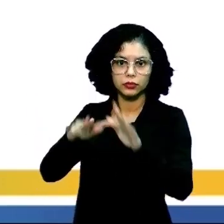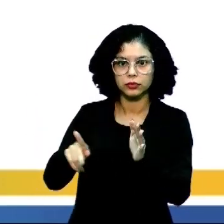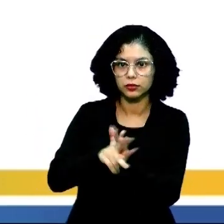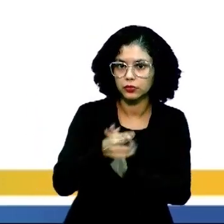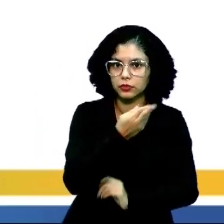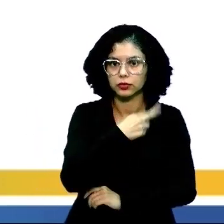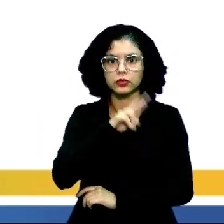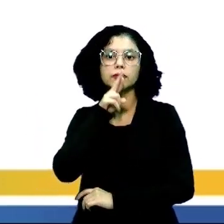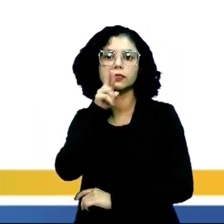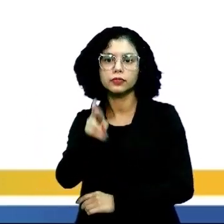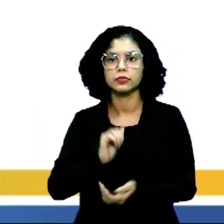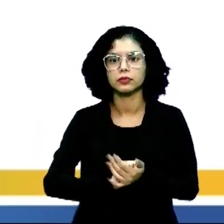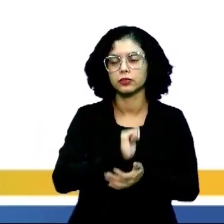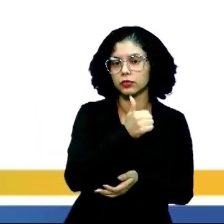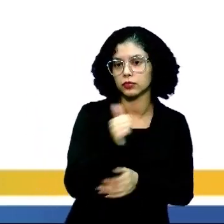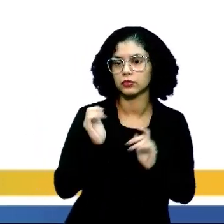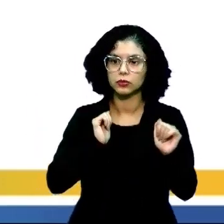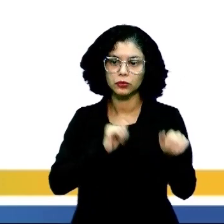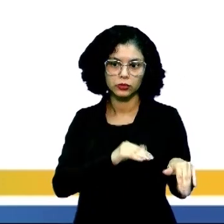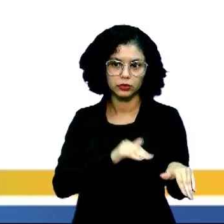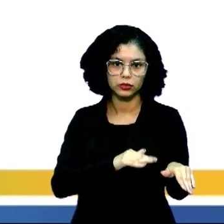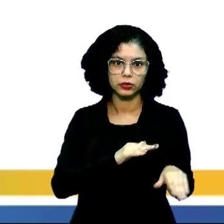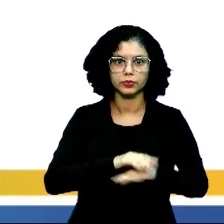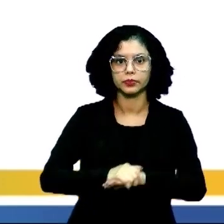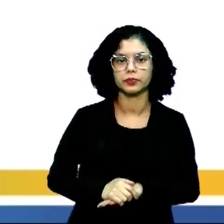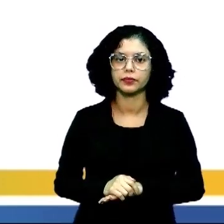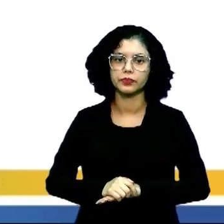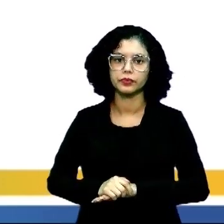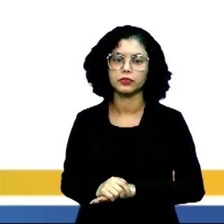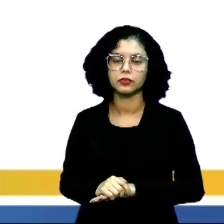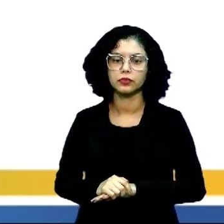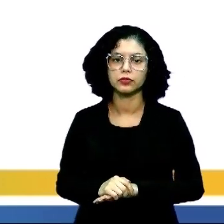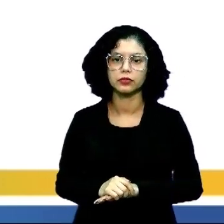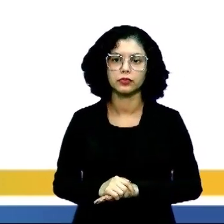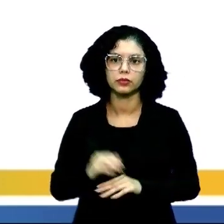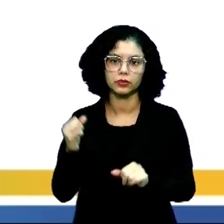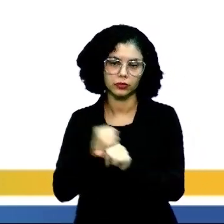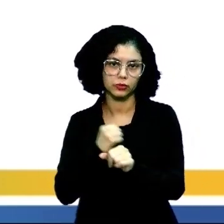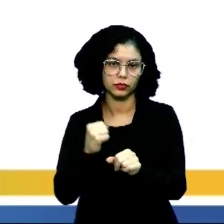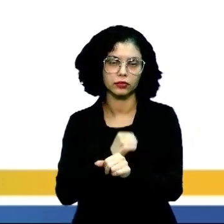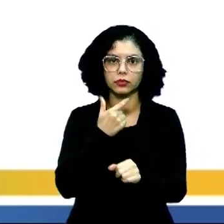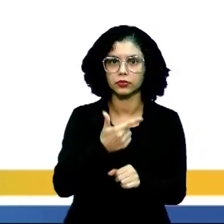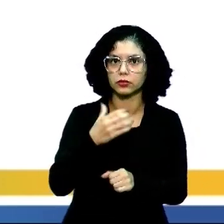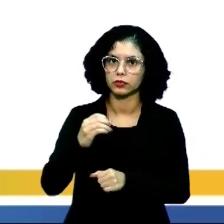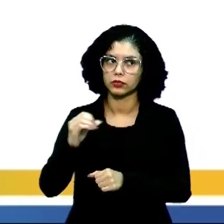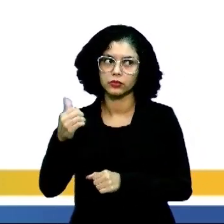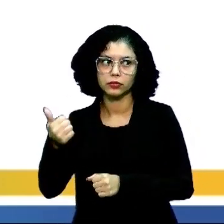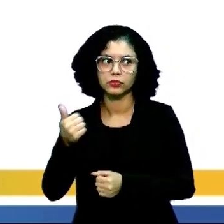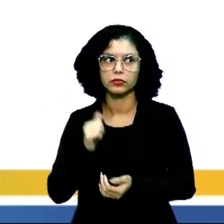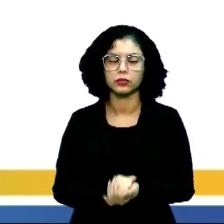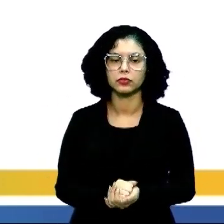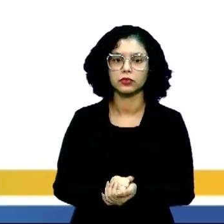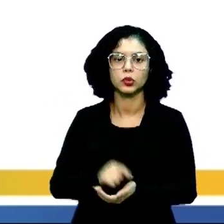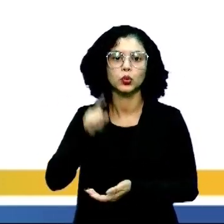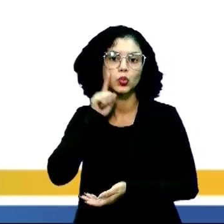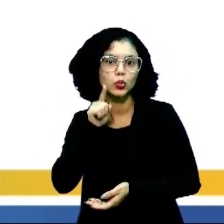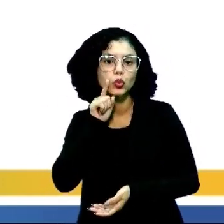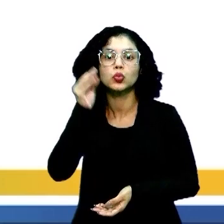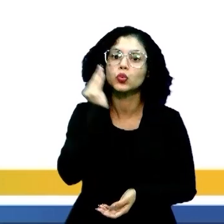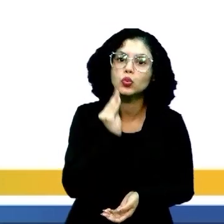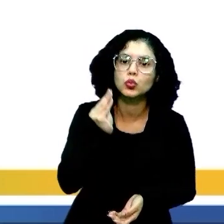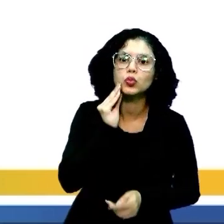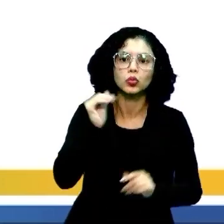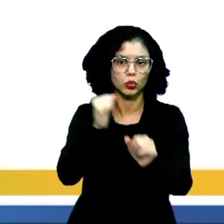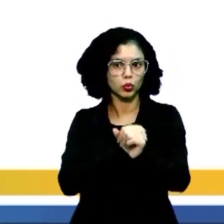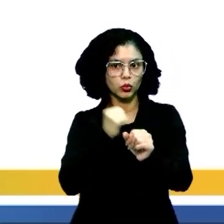em resposta aos atentados do dia 11 de setembro do ano de 2001. E os Estados Unidos tentaram